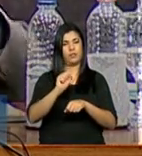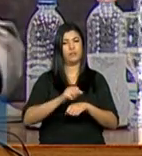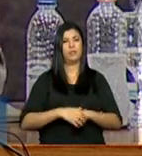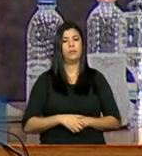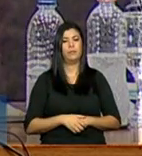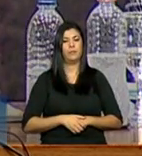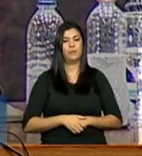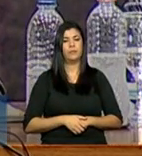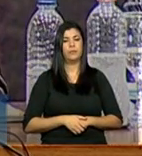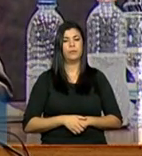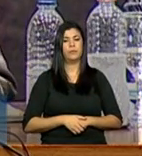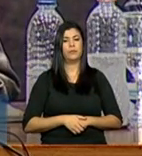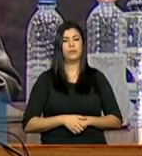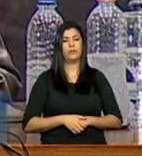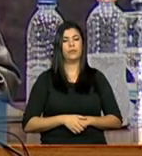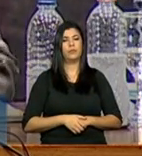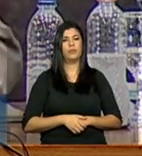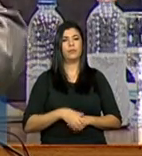Sucede que